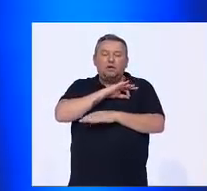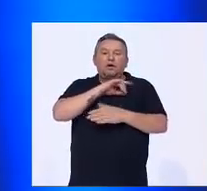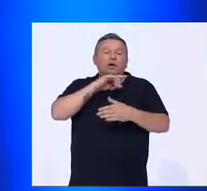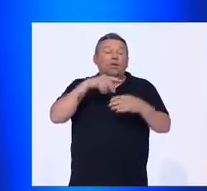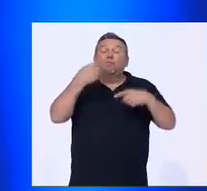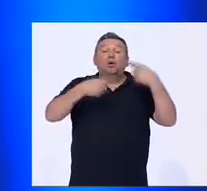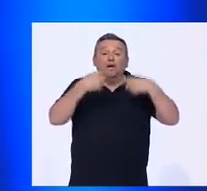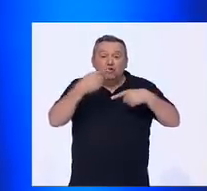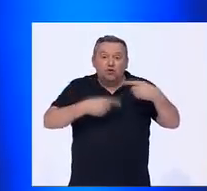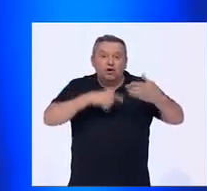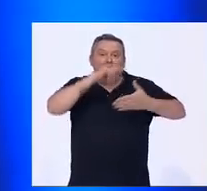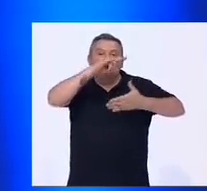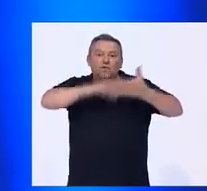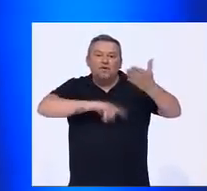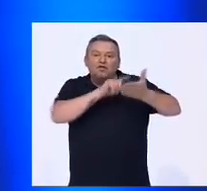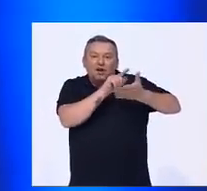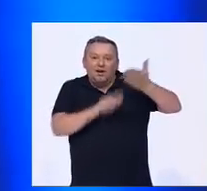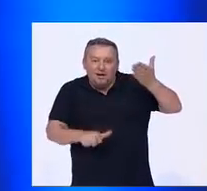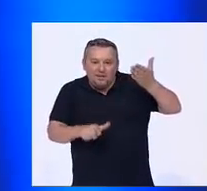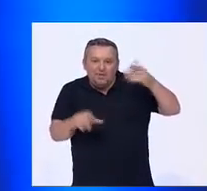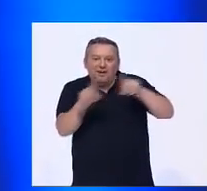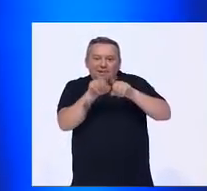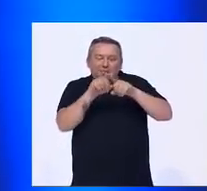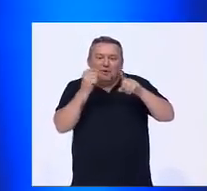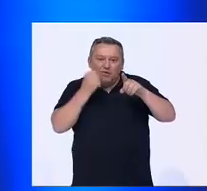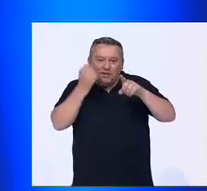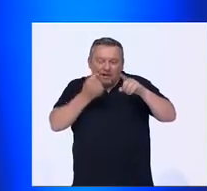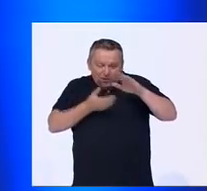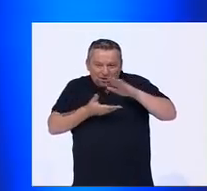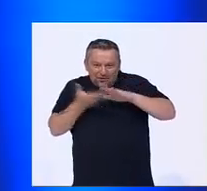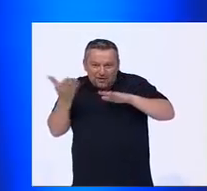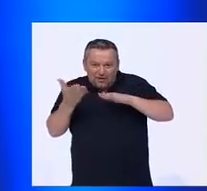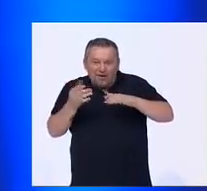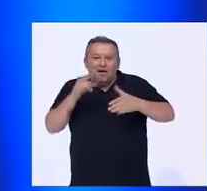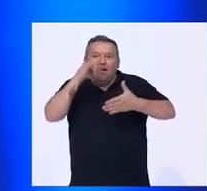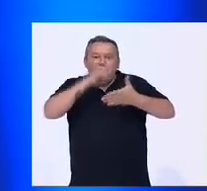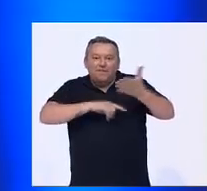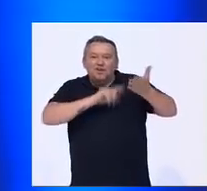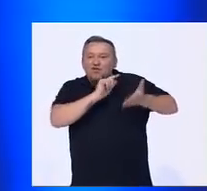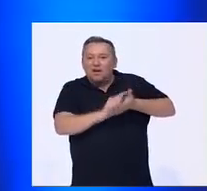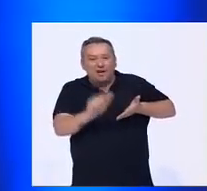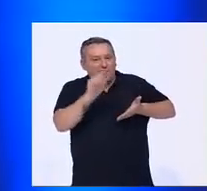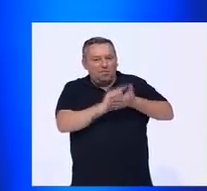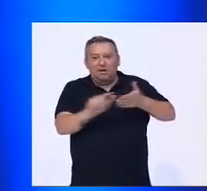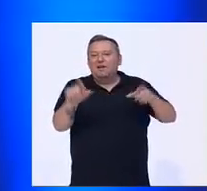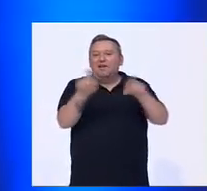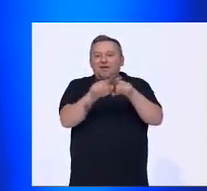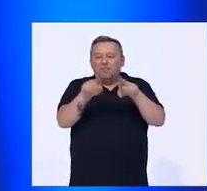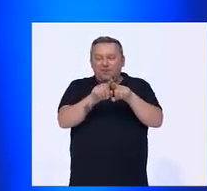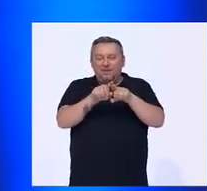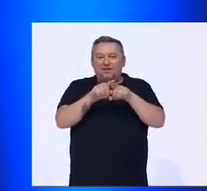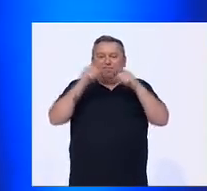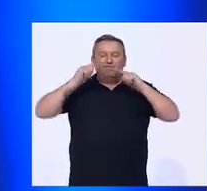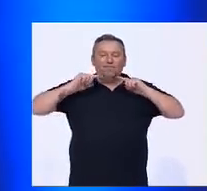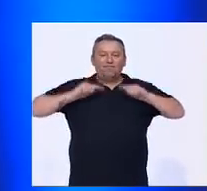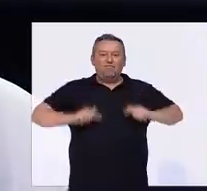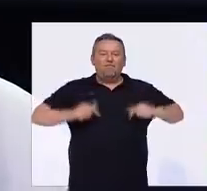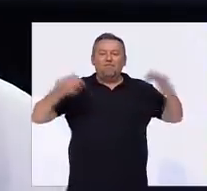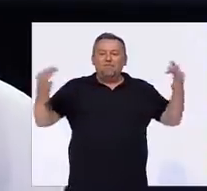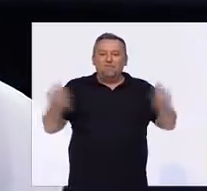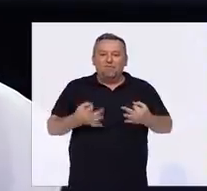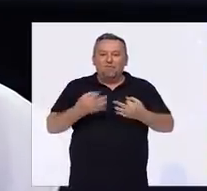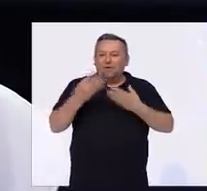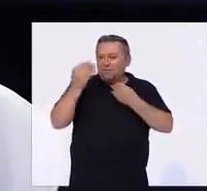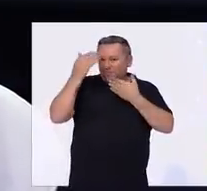e saio dela, saio do Senado, não da política, saio do Senado como política ficha limpa durante esse período todo.